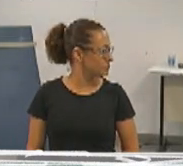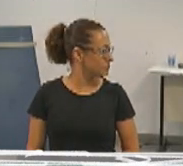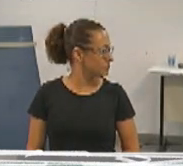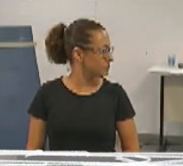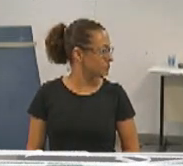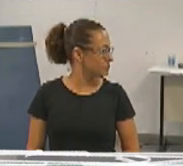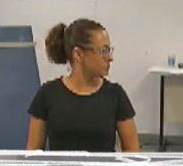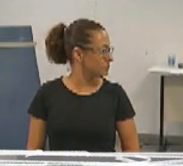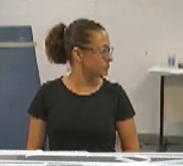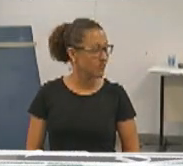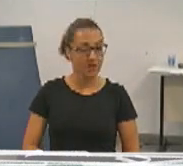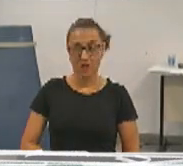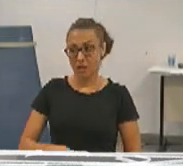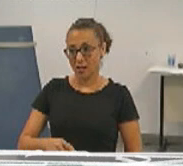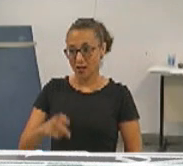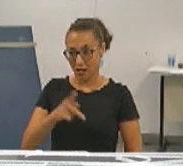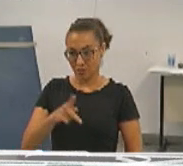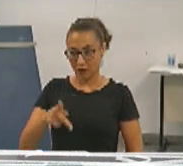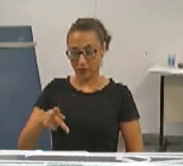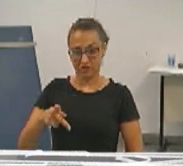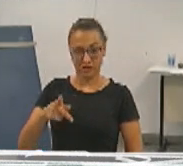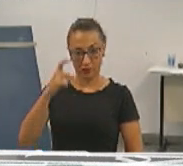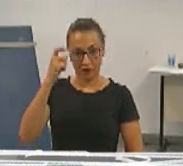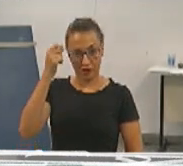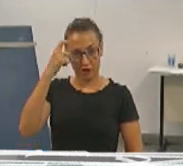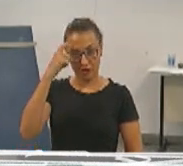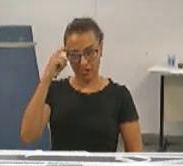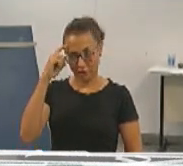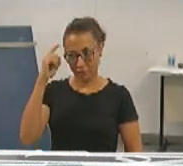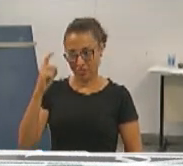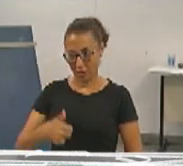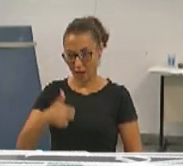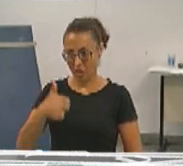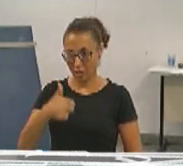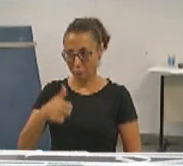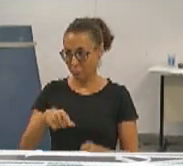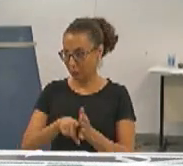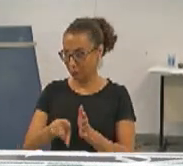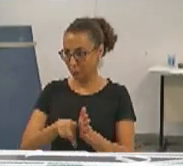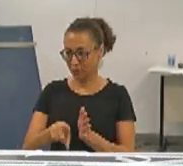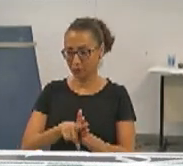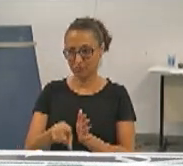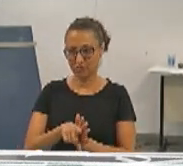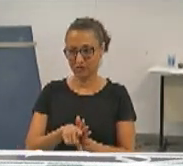Liane é alvo das perguntas, atendendo ao